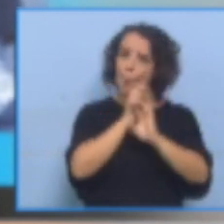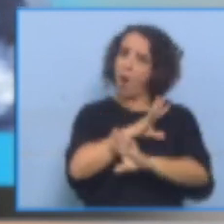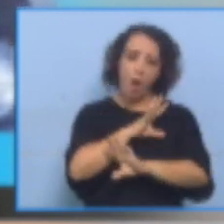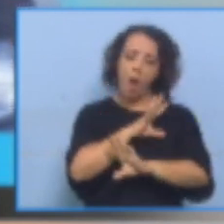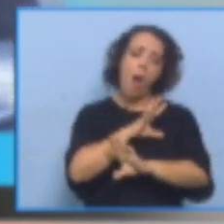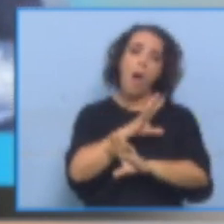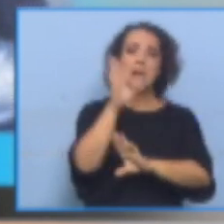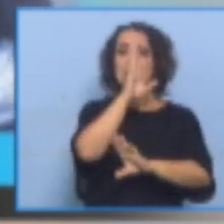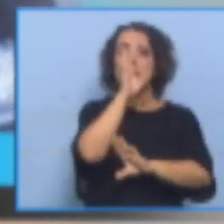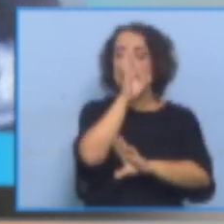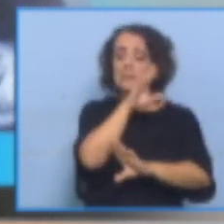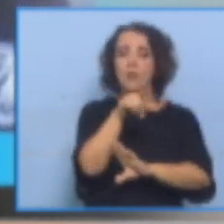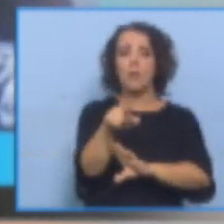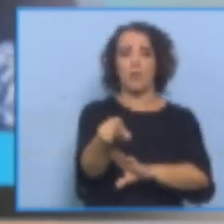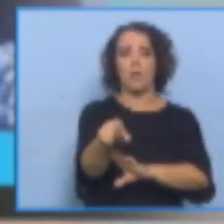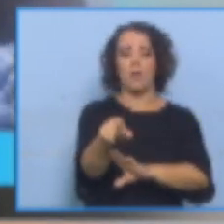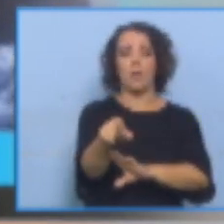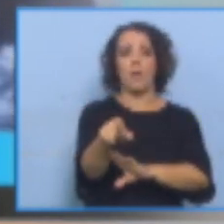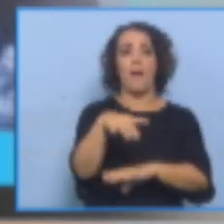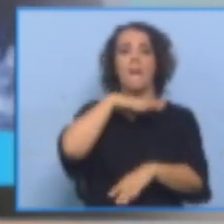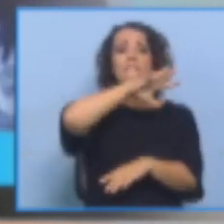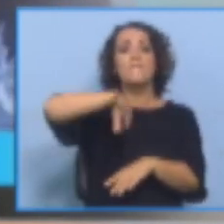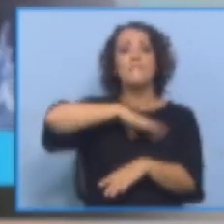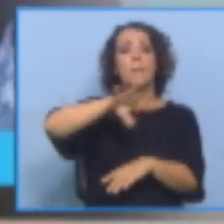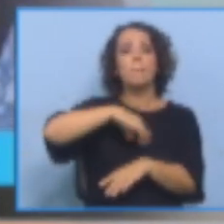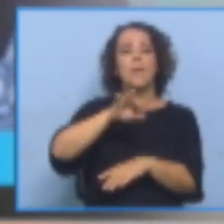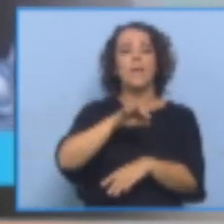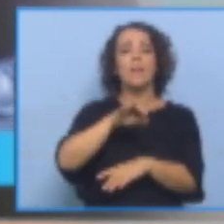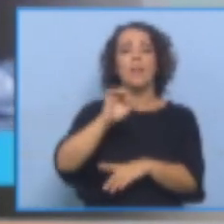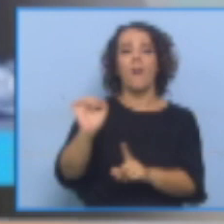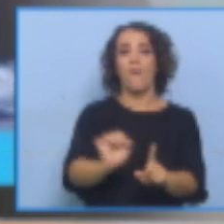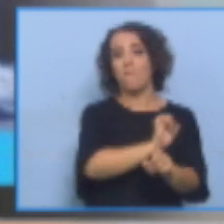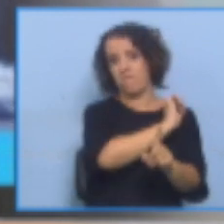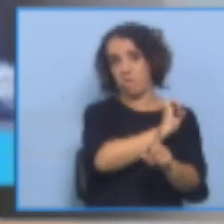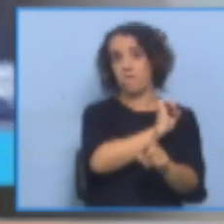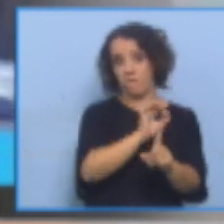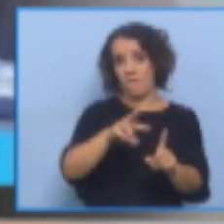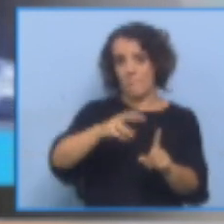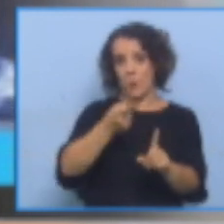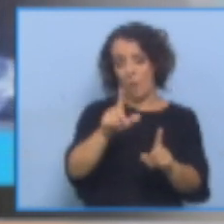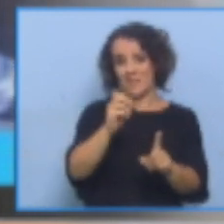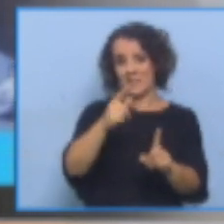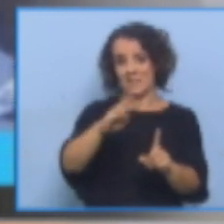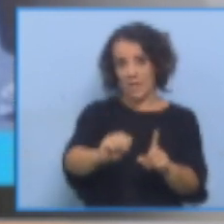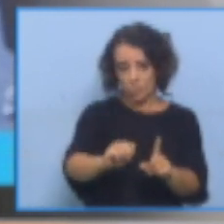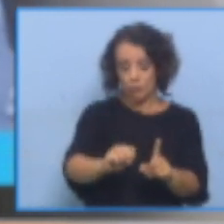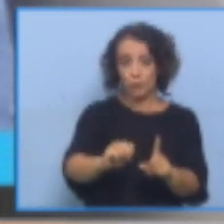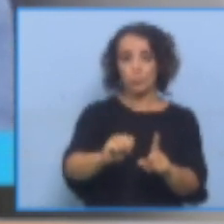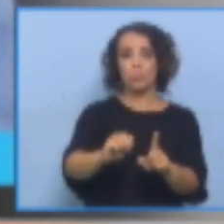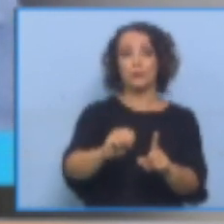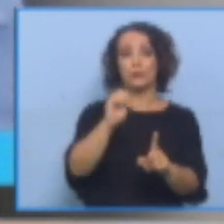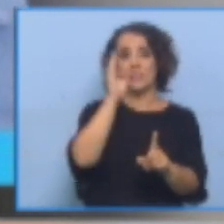ela faz, se a família de Manuel dos Santos não tivesse devolvido à